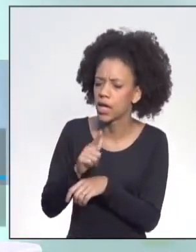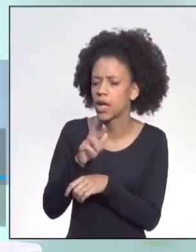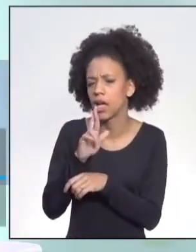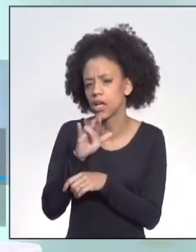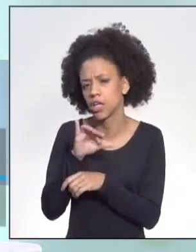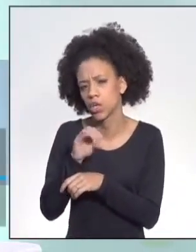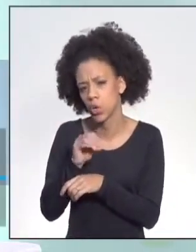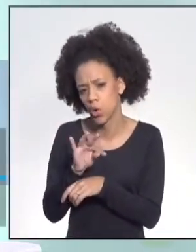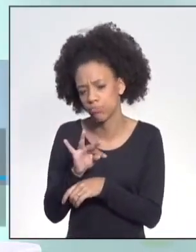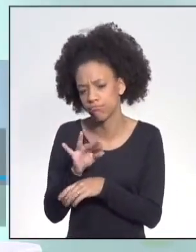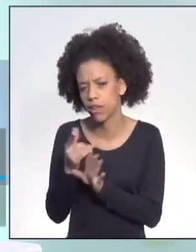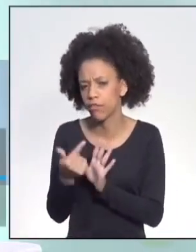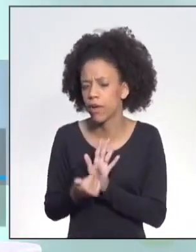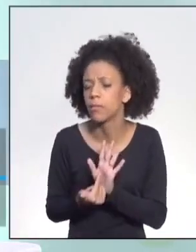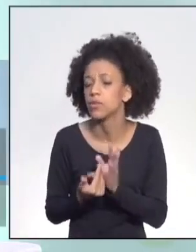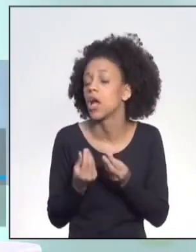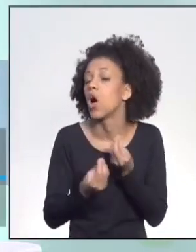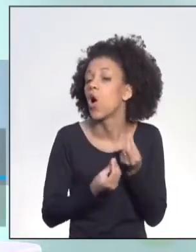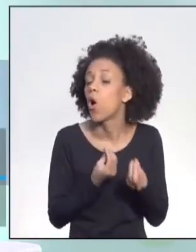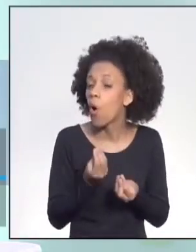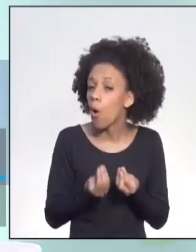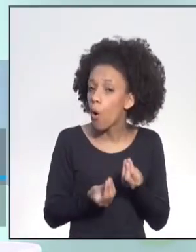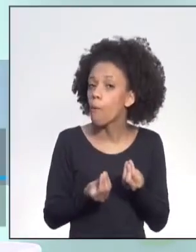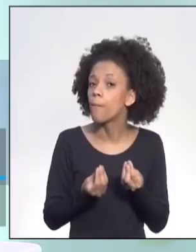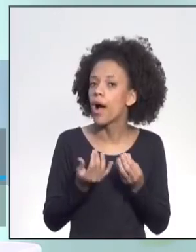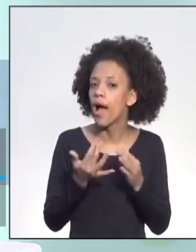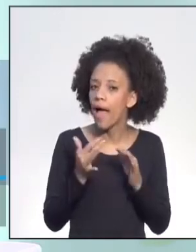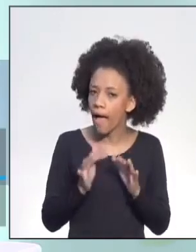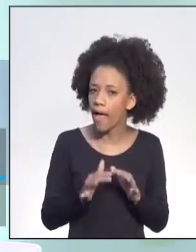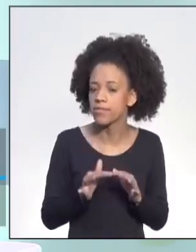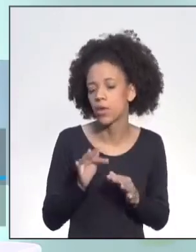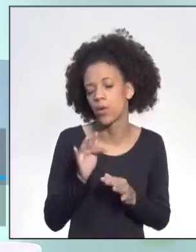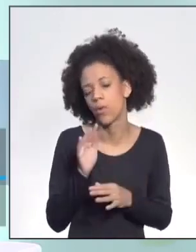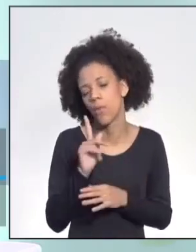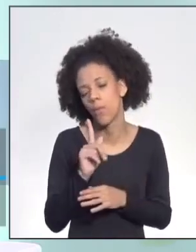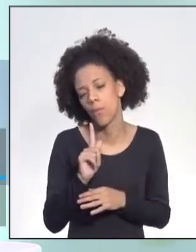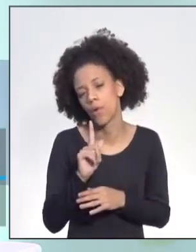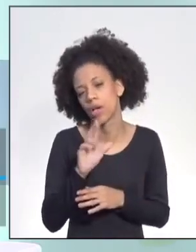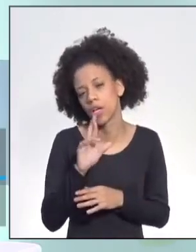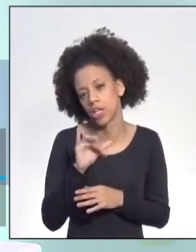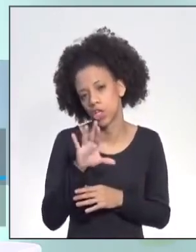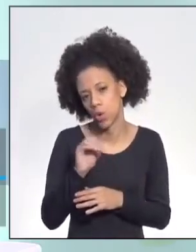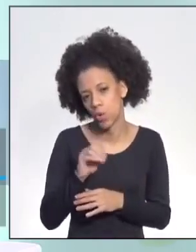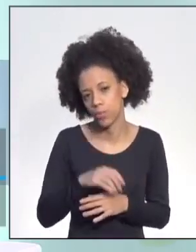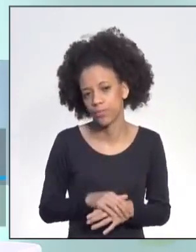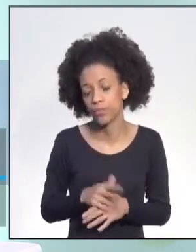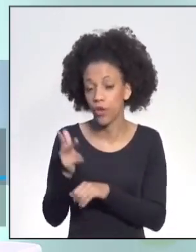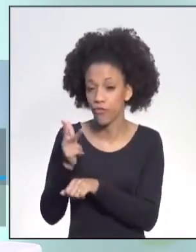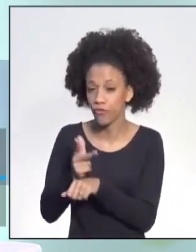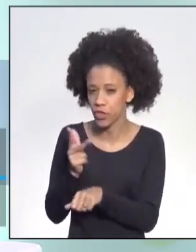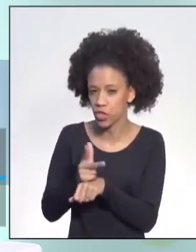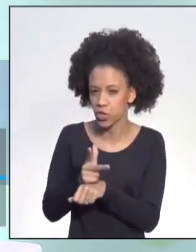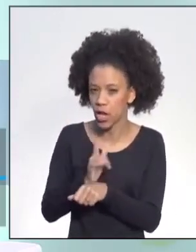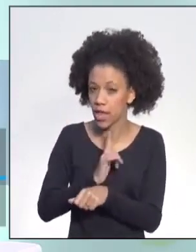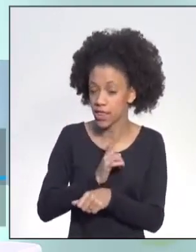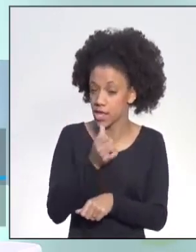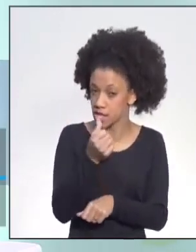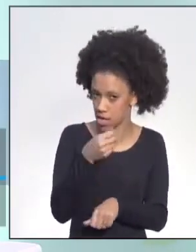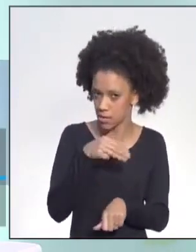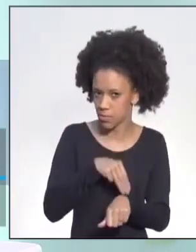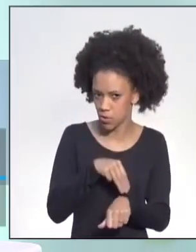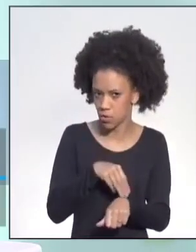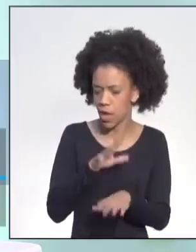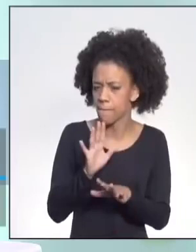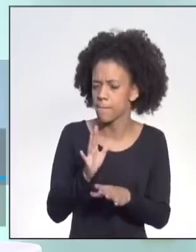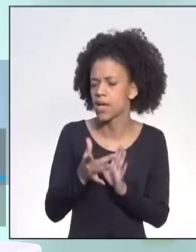Ele vai mostrar para vocês como de fato é ser um griot. Então eu vou colocar para vocês na tela. Esse vídeo ele tem 6 minutos.